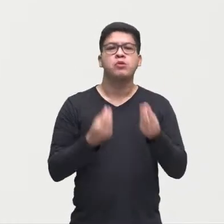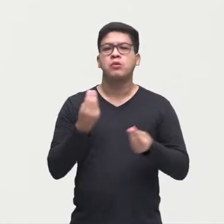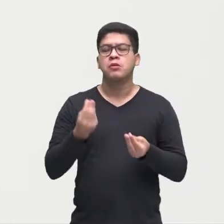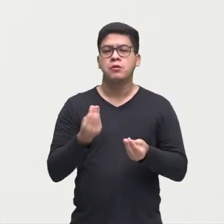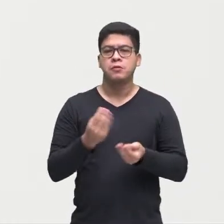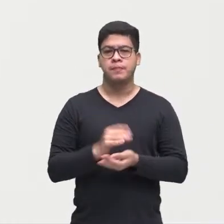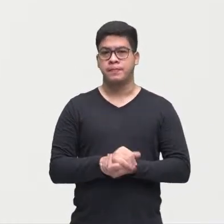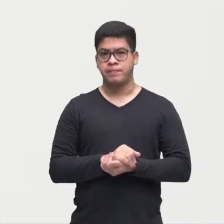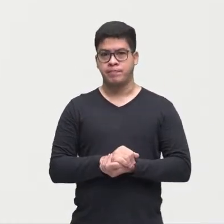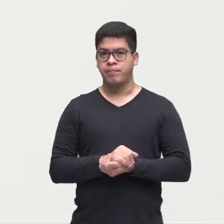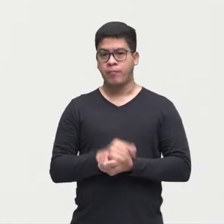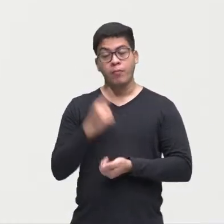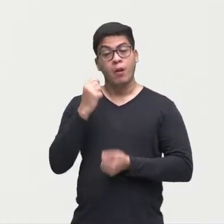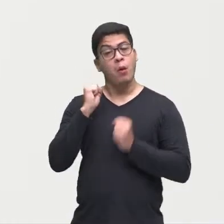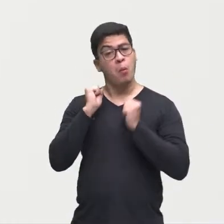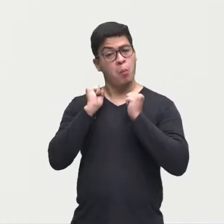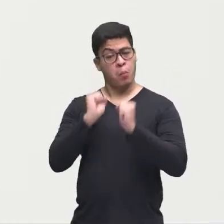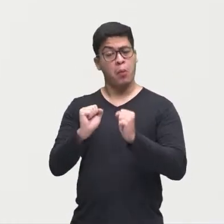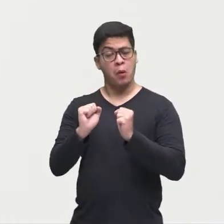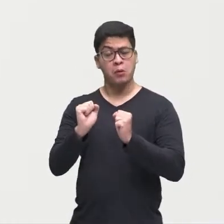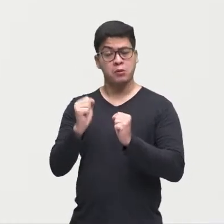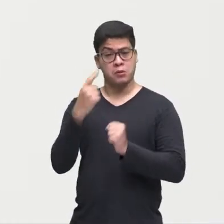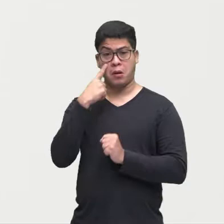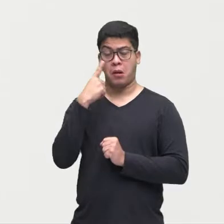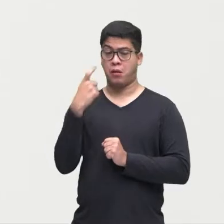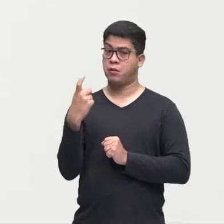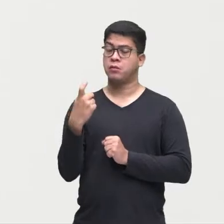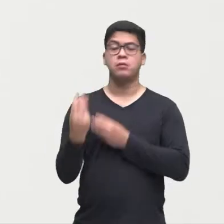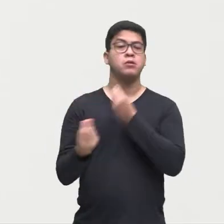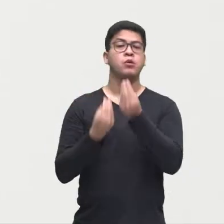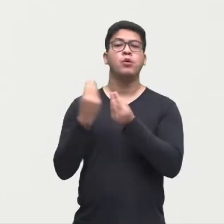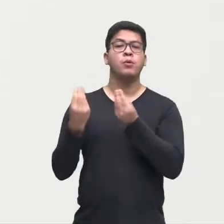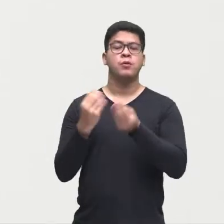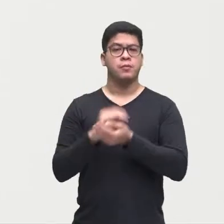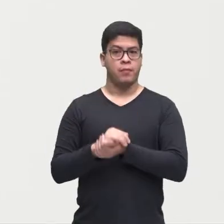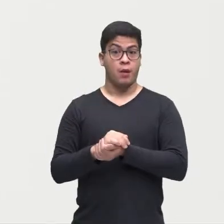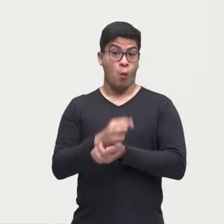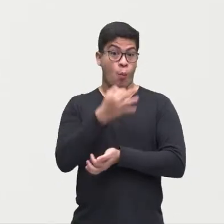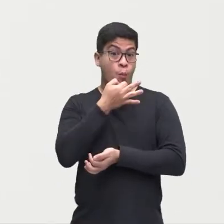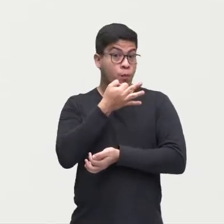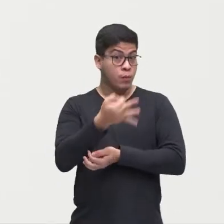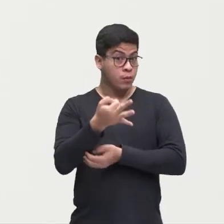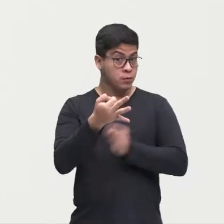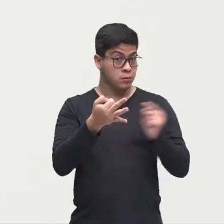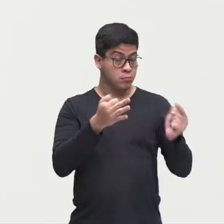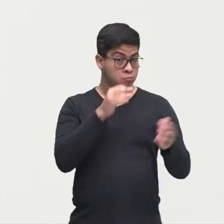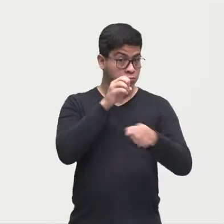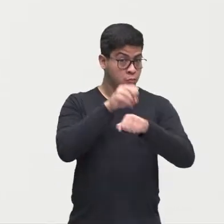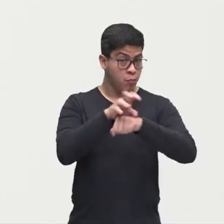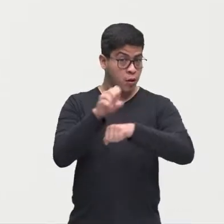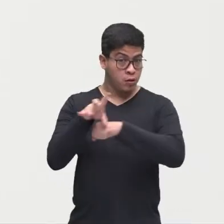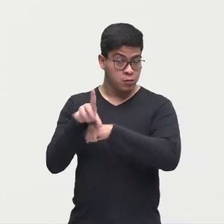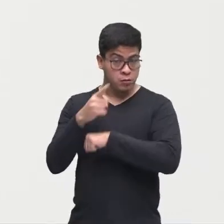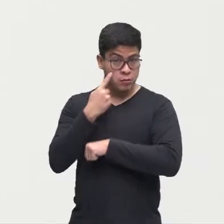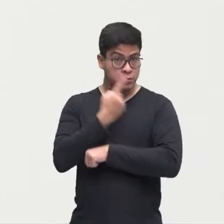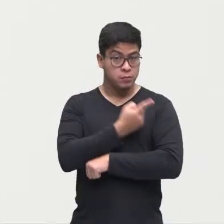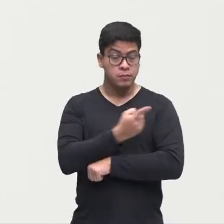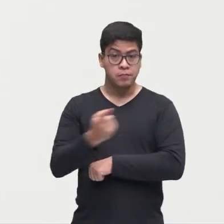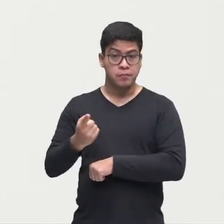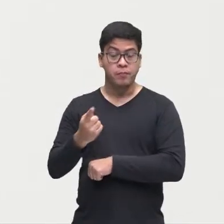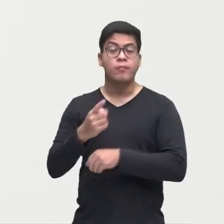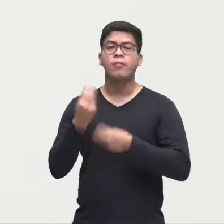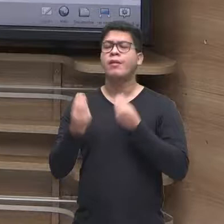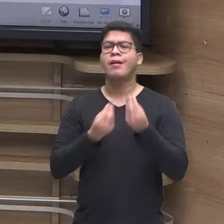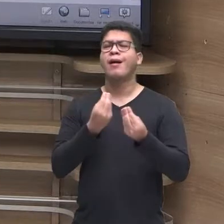só. Você pode também, uma maneira interessante, tá? É até uma dica que eu dou para vocês, é fazer o